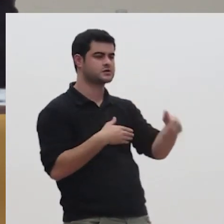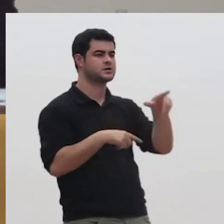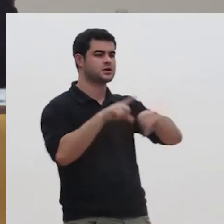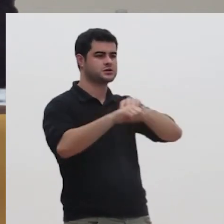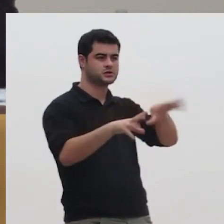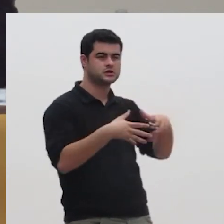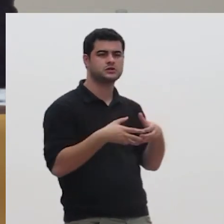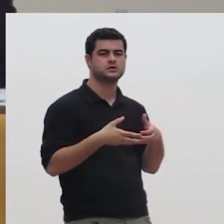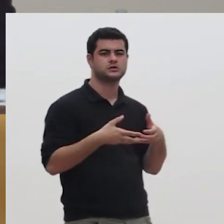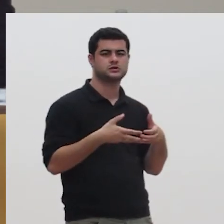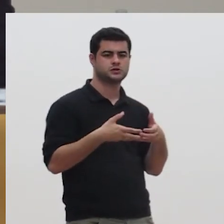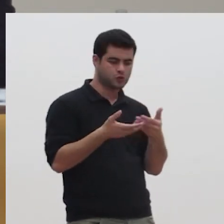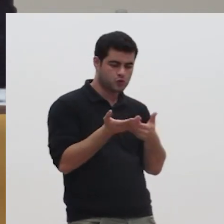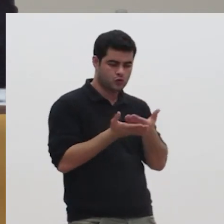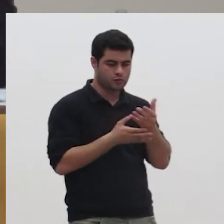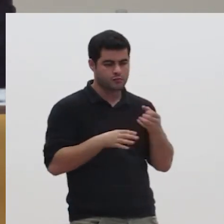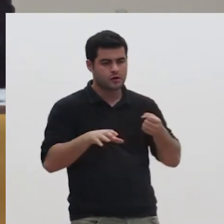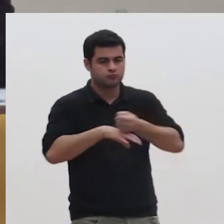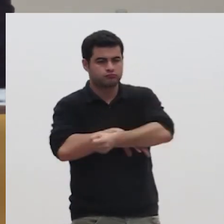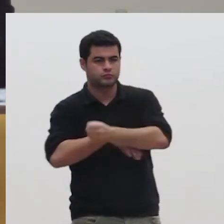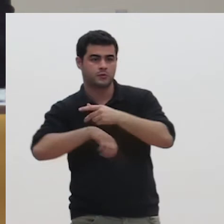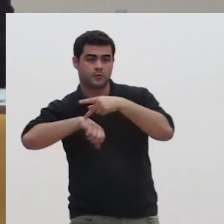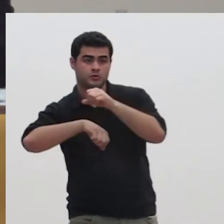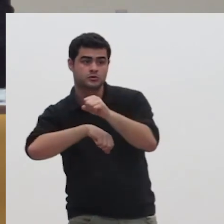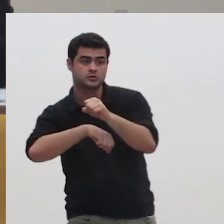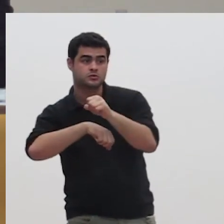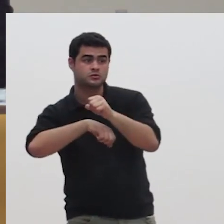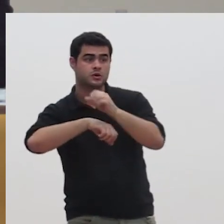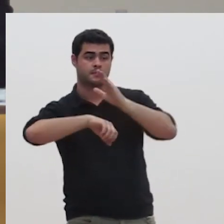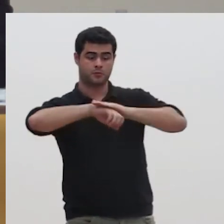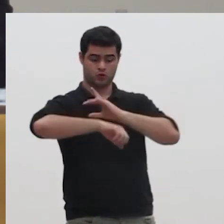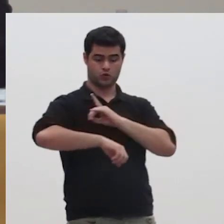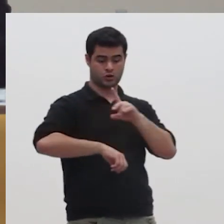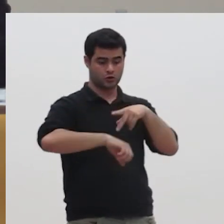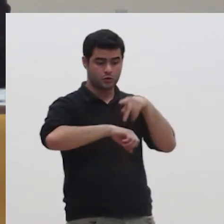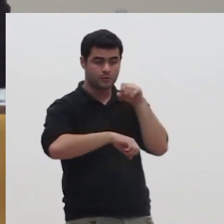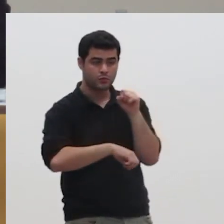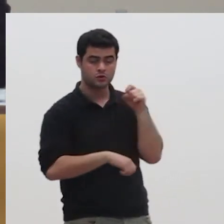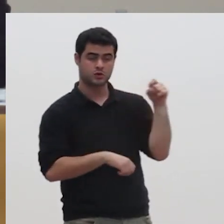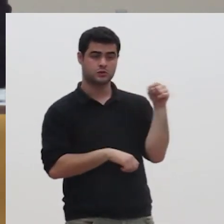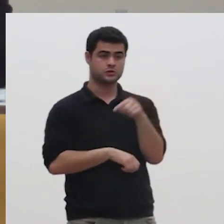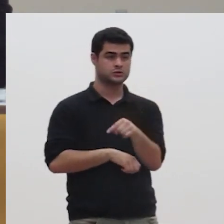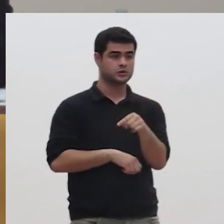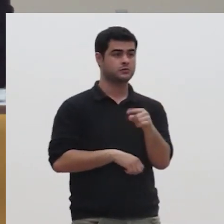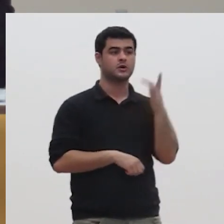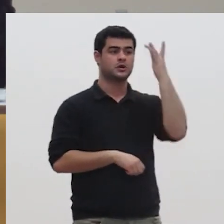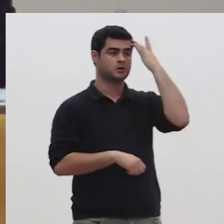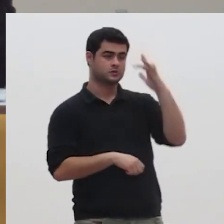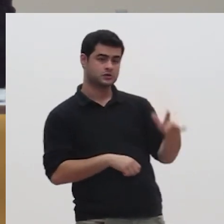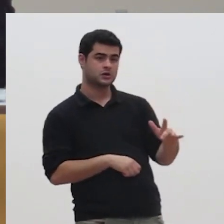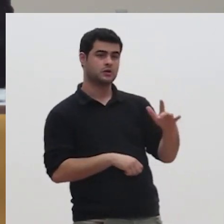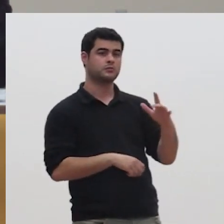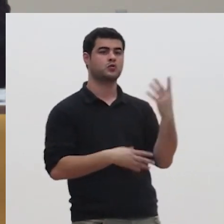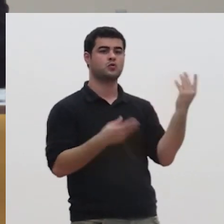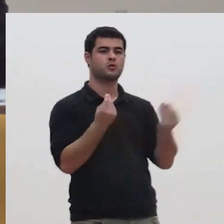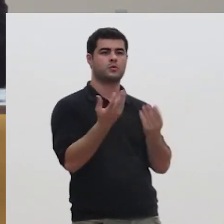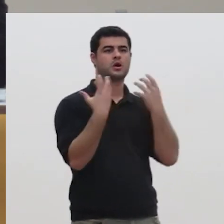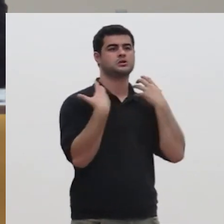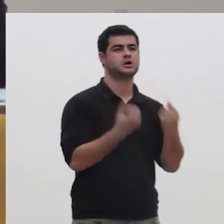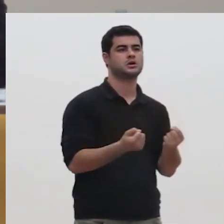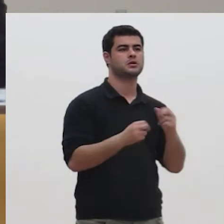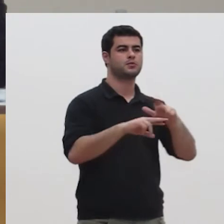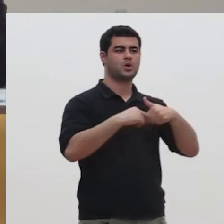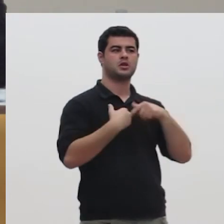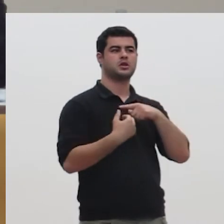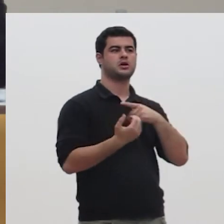administrativos na entrada do programa de pós-graduação. Aí o coordenador de pós-graduação não sabe como aceitar, porque está escrito